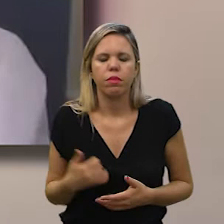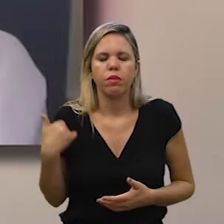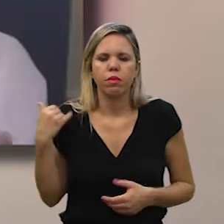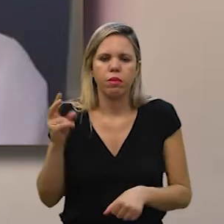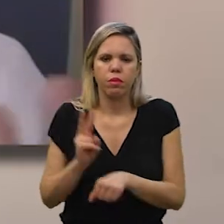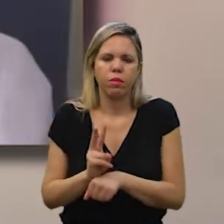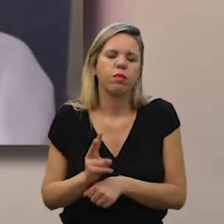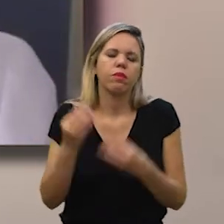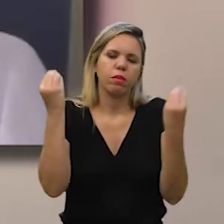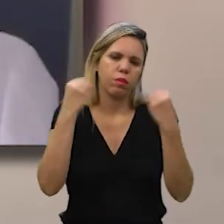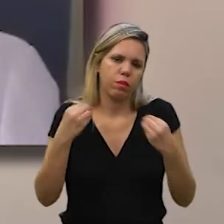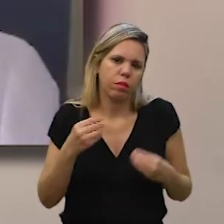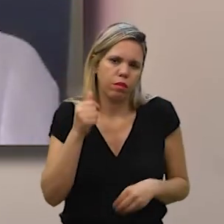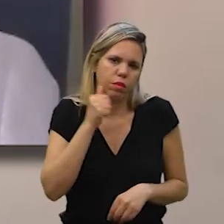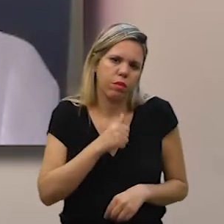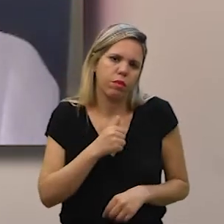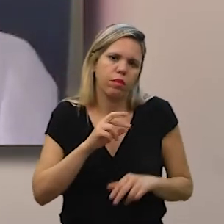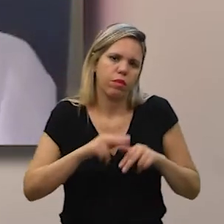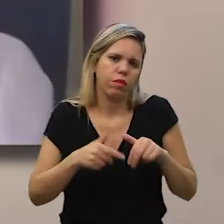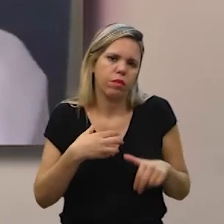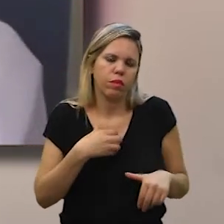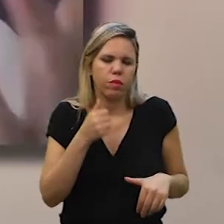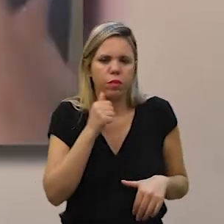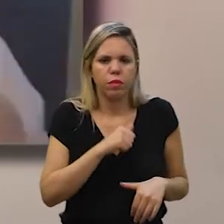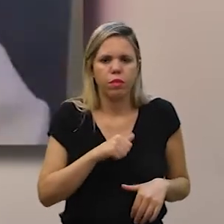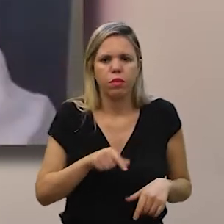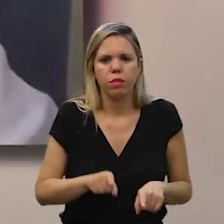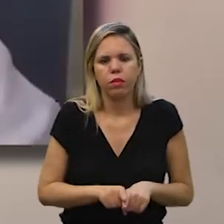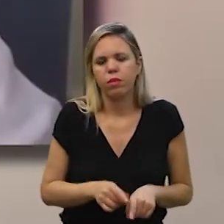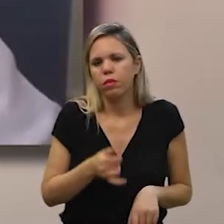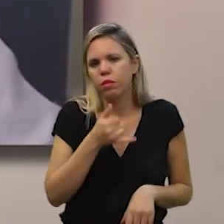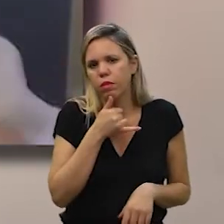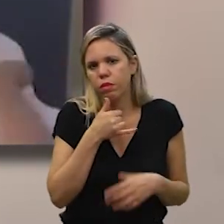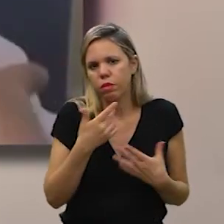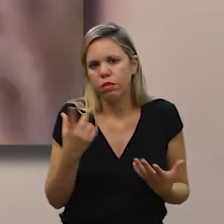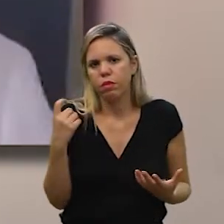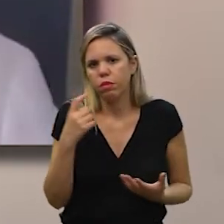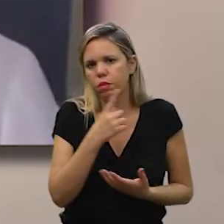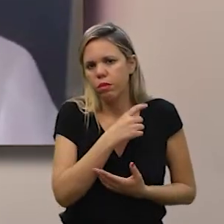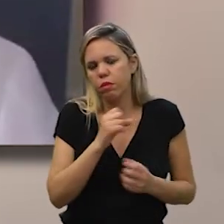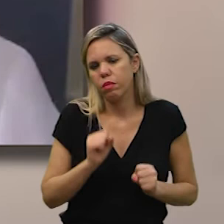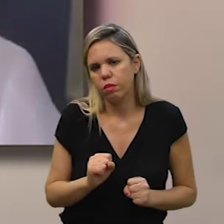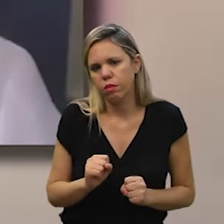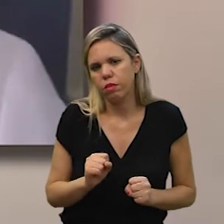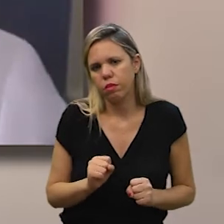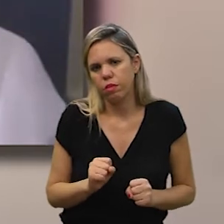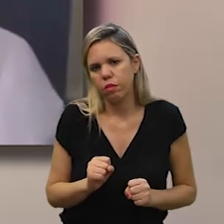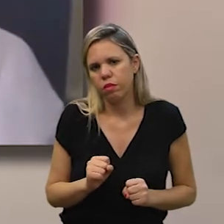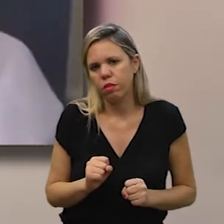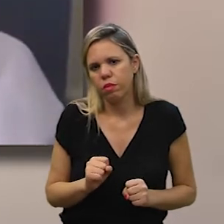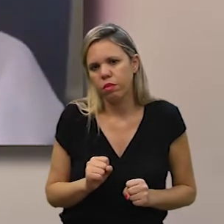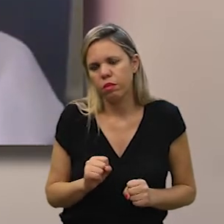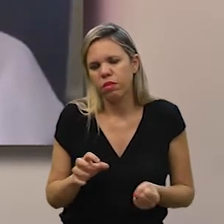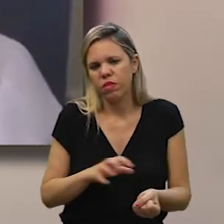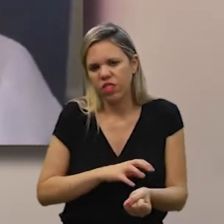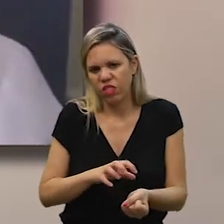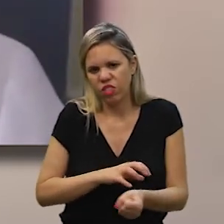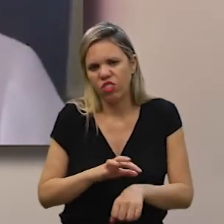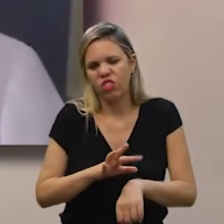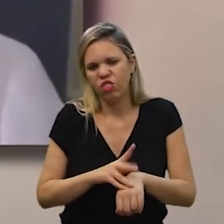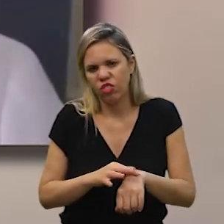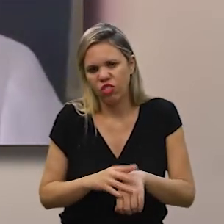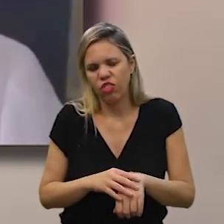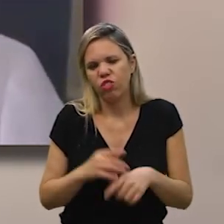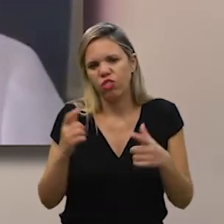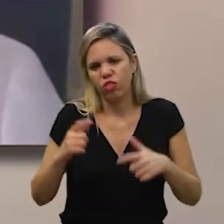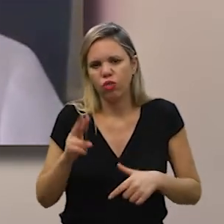vaidade, né? A vaidade faz parte do gênero feminino. E infelizmente, o perfume pode causar uma dermatite